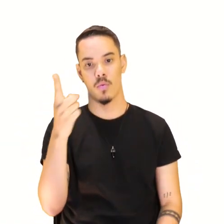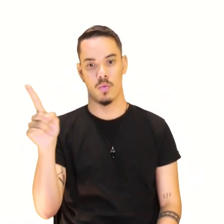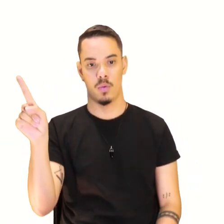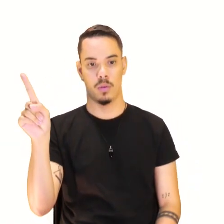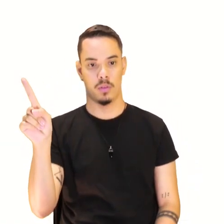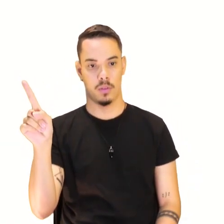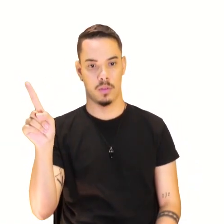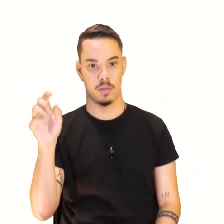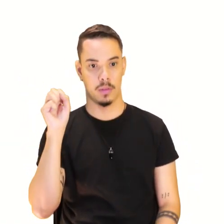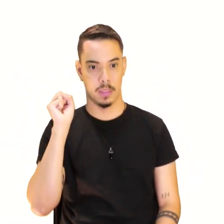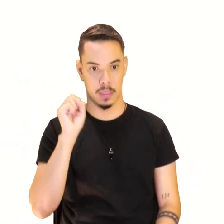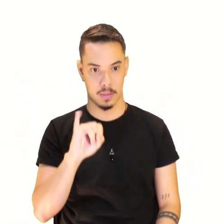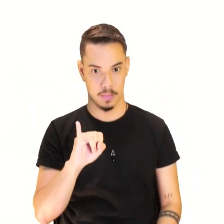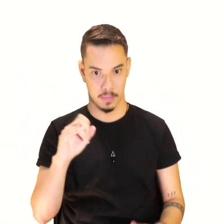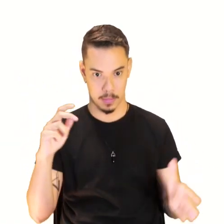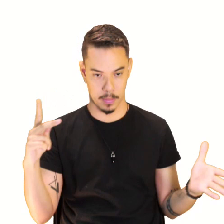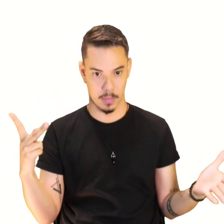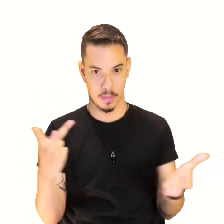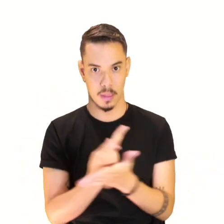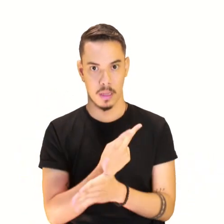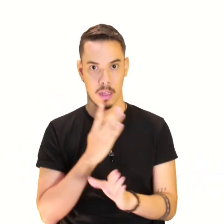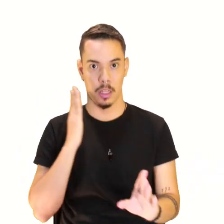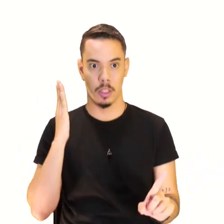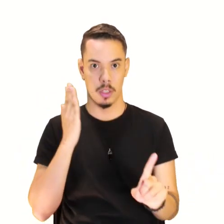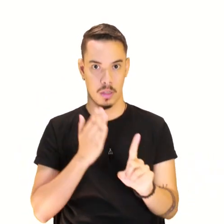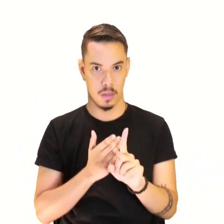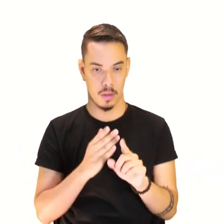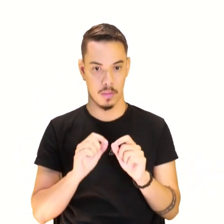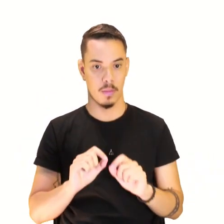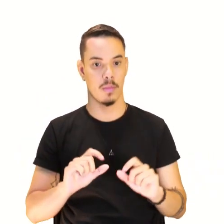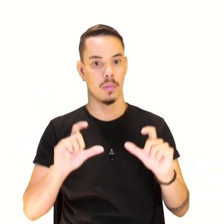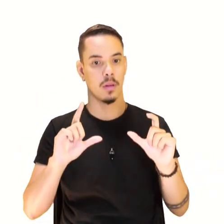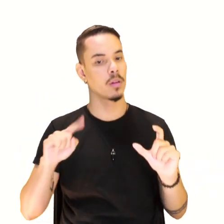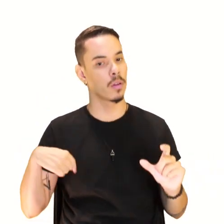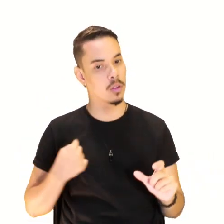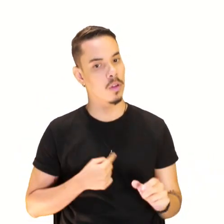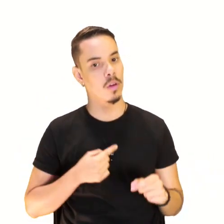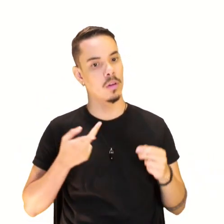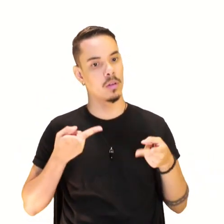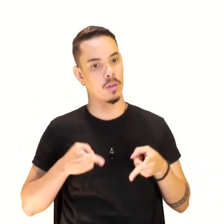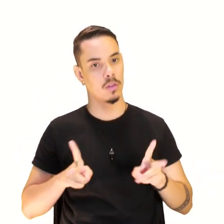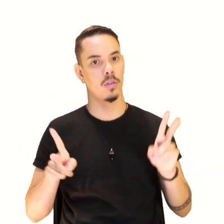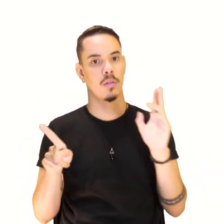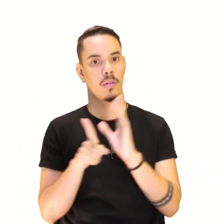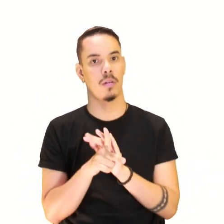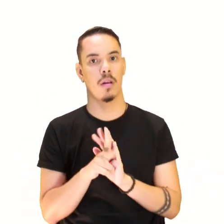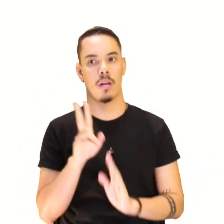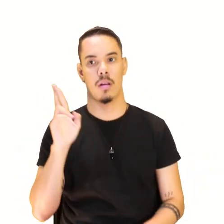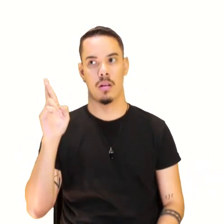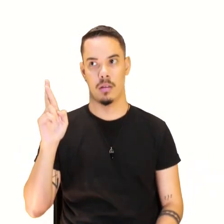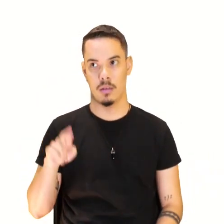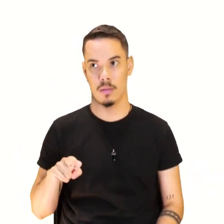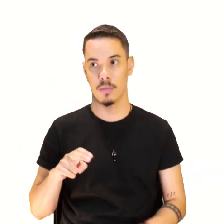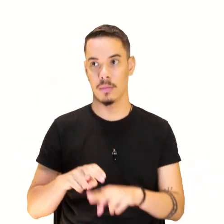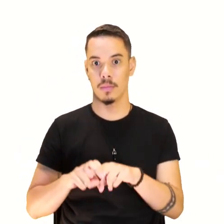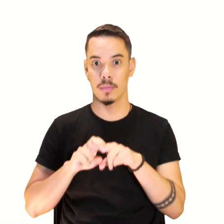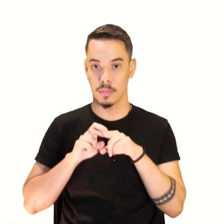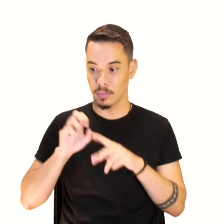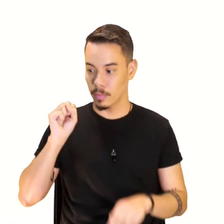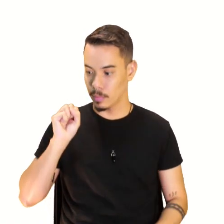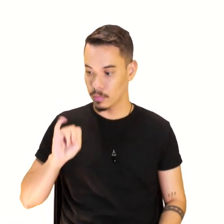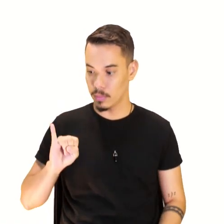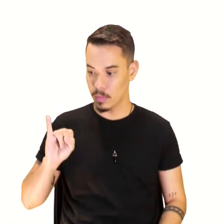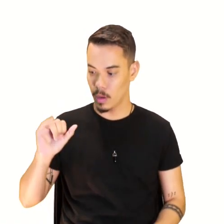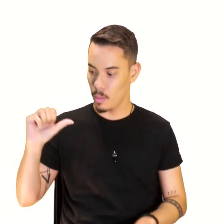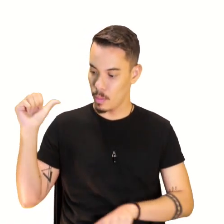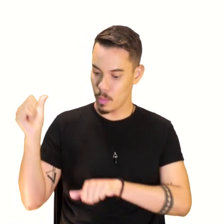caso as grandezas sejam diretamente proporcionais nós vamos manter a ordem das razões Então se foi o inversamente eu vou mudar